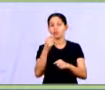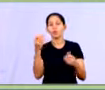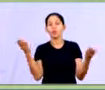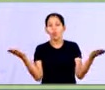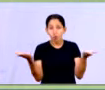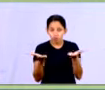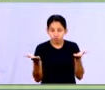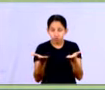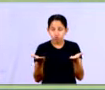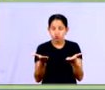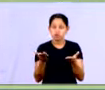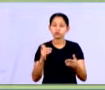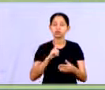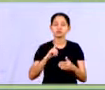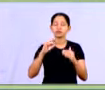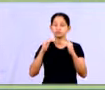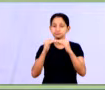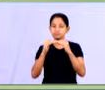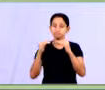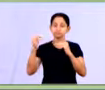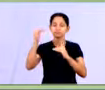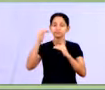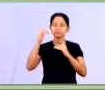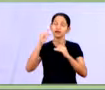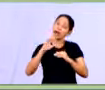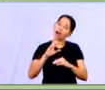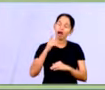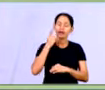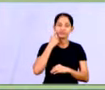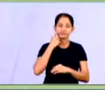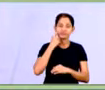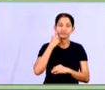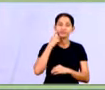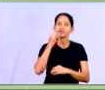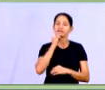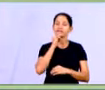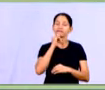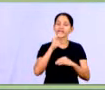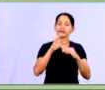for maior que o valor atual,